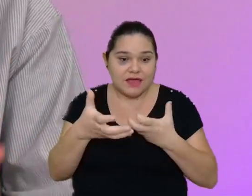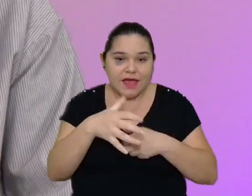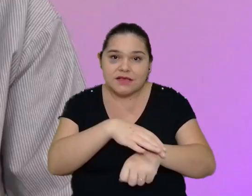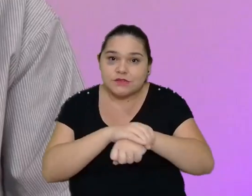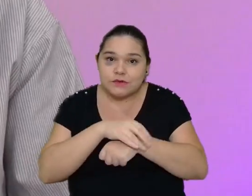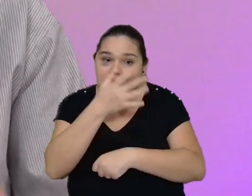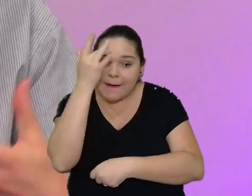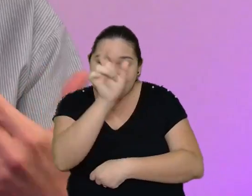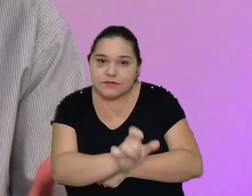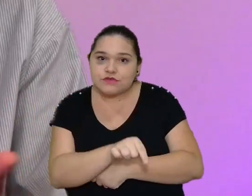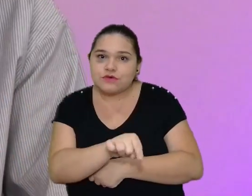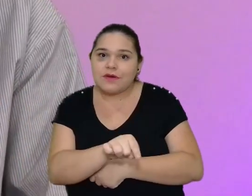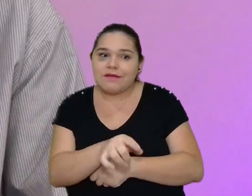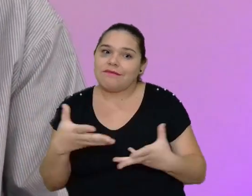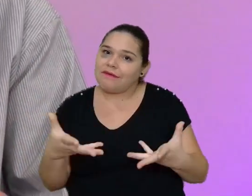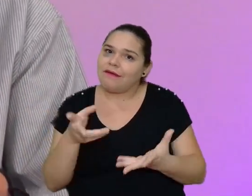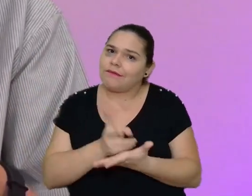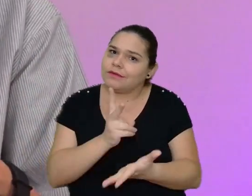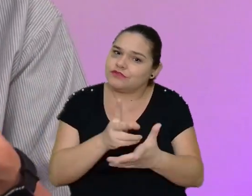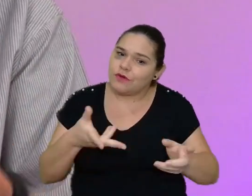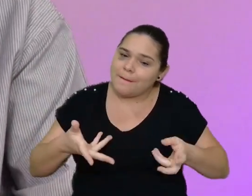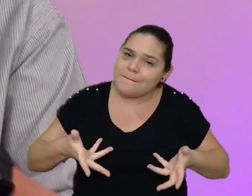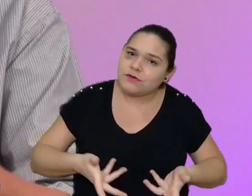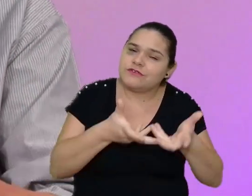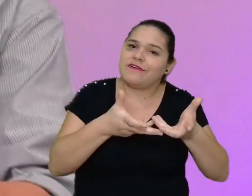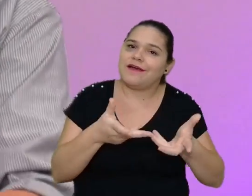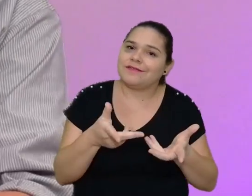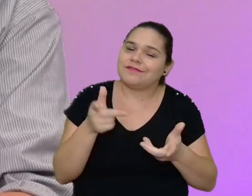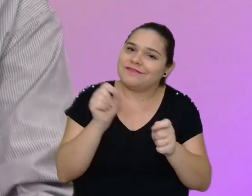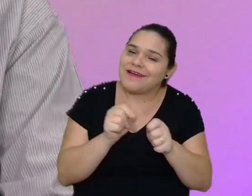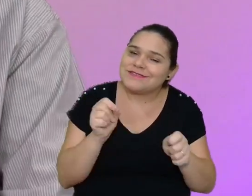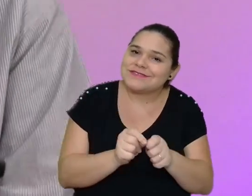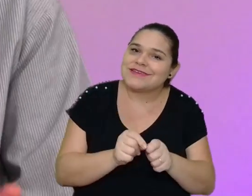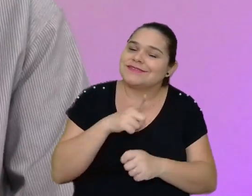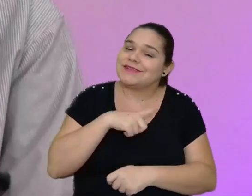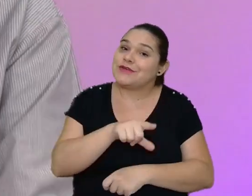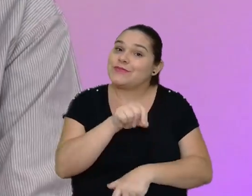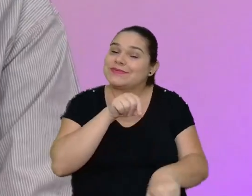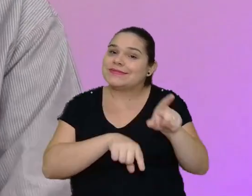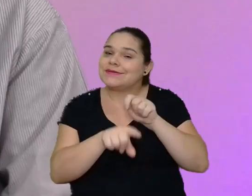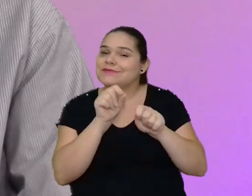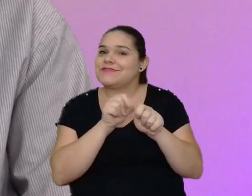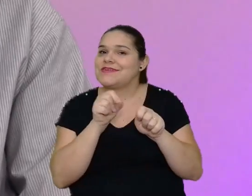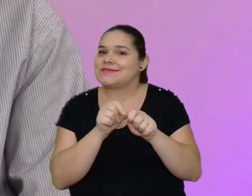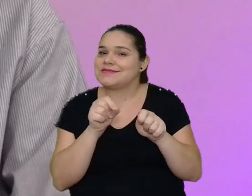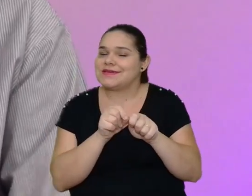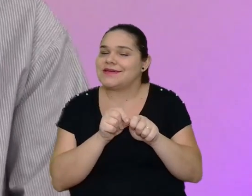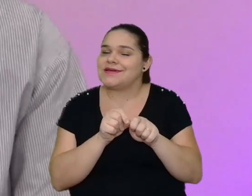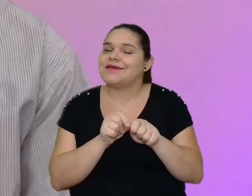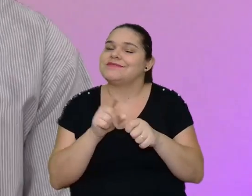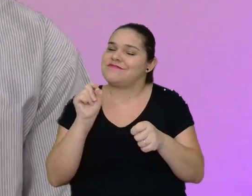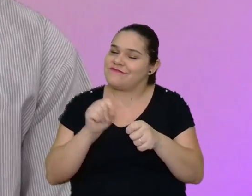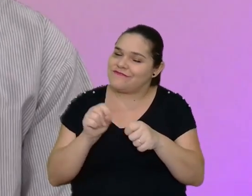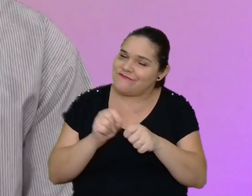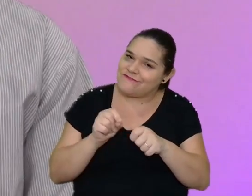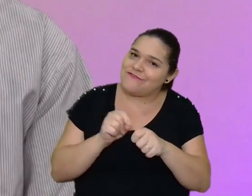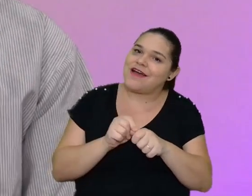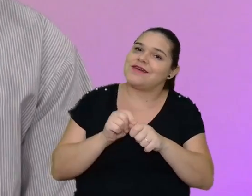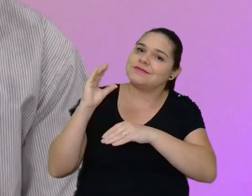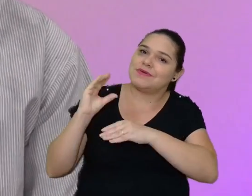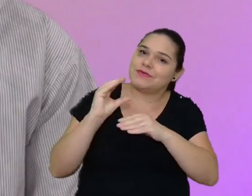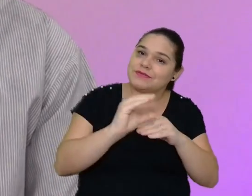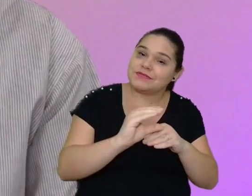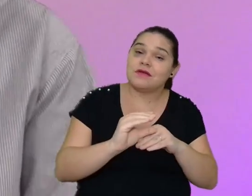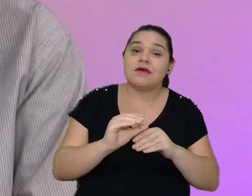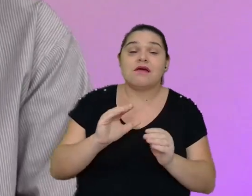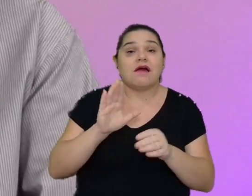quer deixá-la motivada, quer deixá-la na carreira, tendo a opção de manter essa carreira, então está patrocinando, tem cada vez mais empresas ajudando,